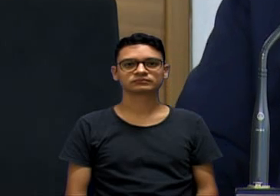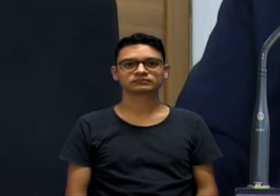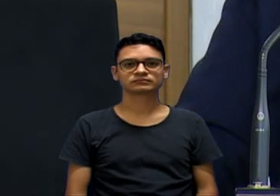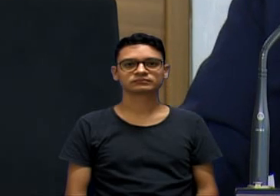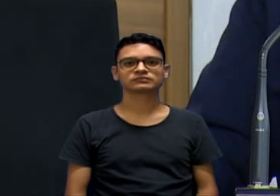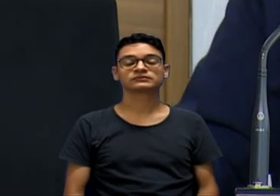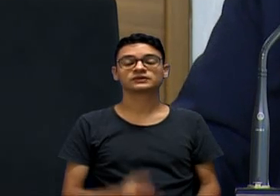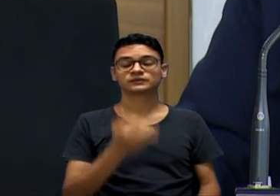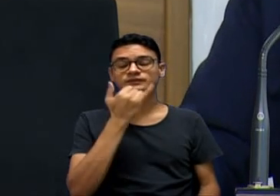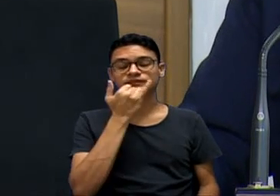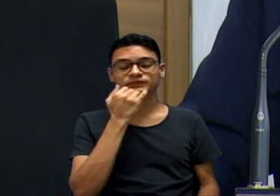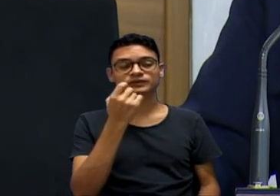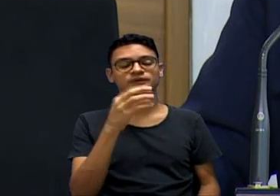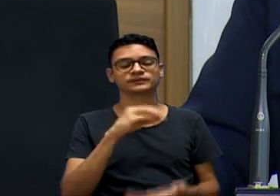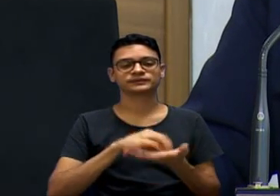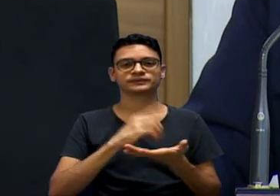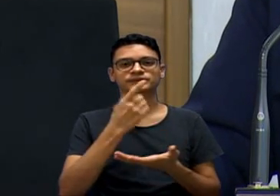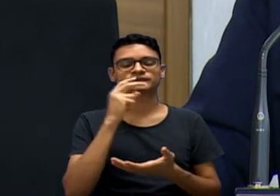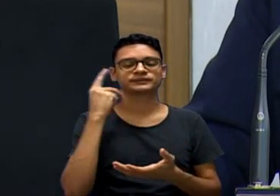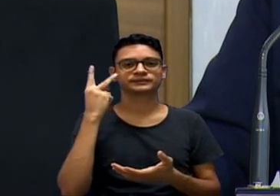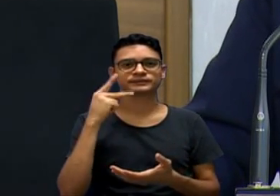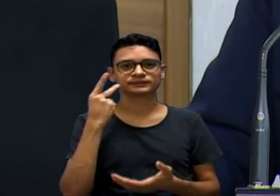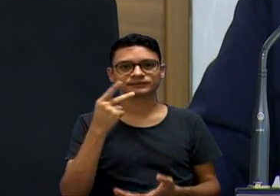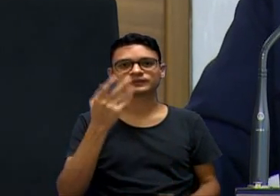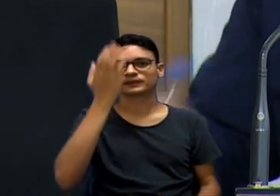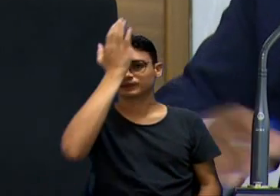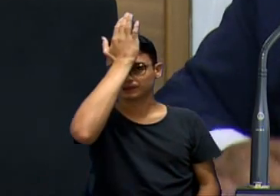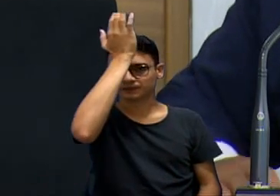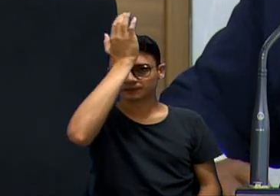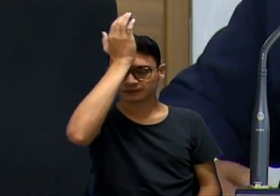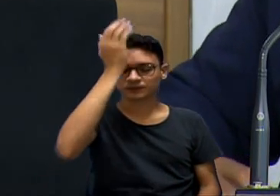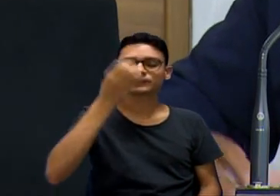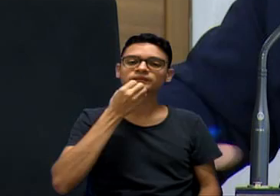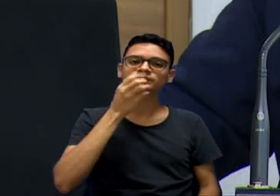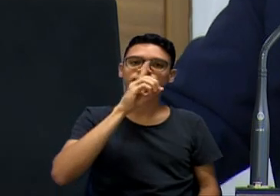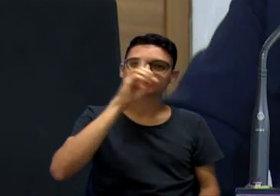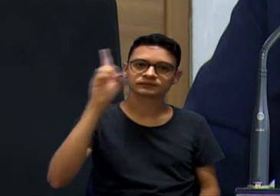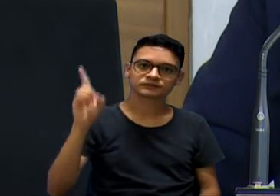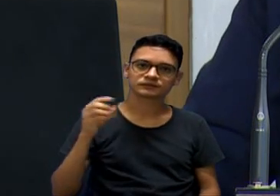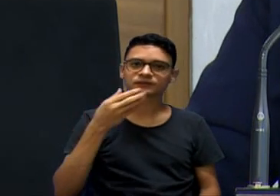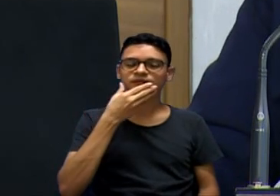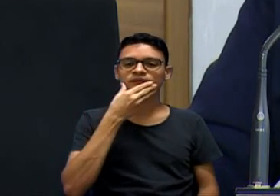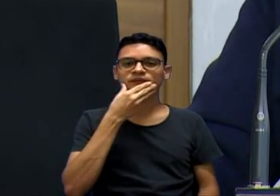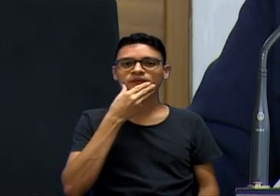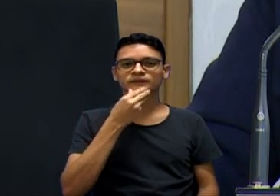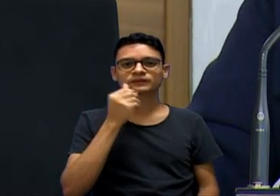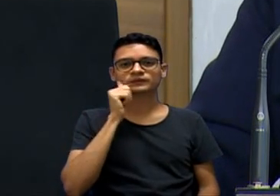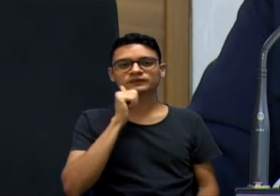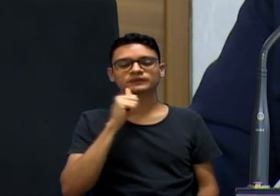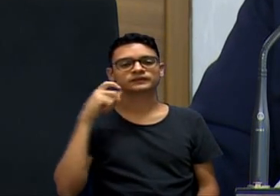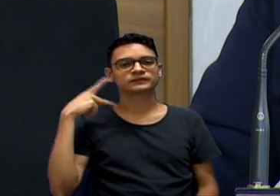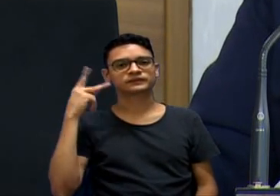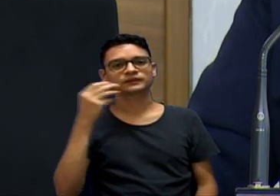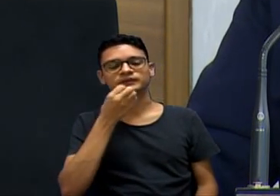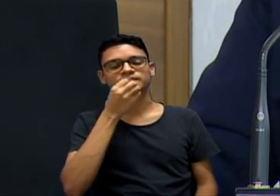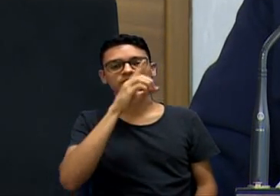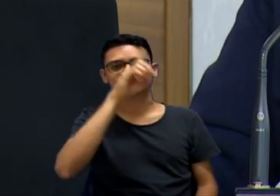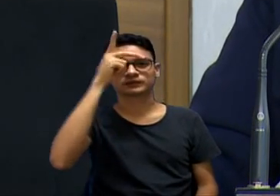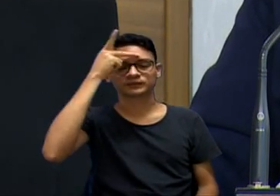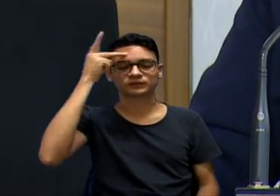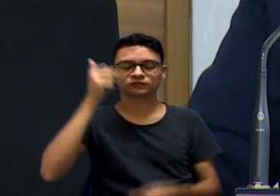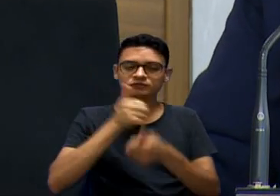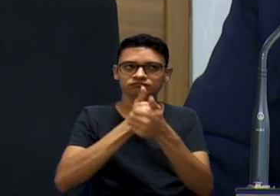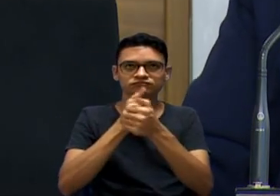faltou o vereador Fábio aqui, por favor. Bom dia, presidente, bom dia, nobres vereadores novamente, nobres vereadoras, bom dia a todos que nos